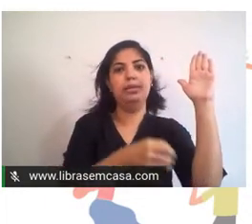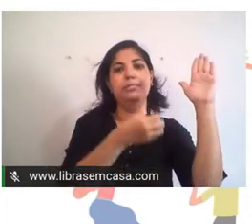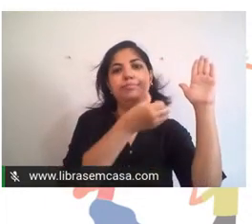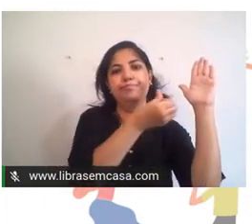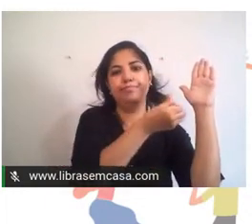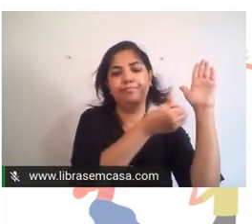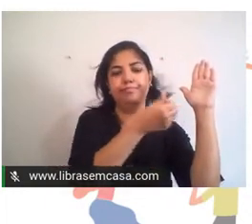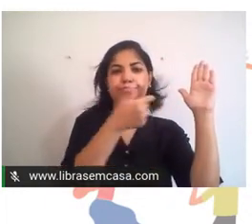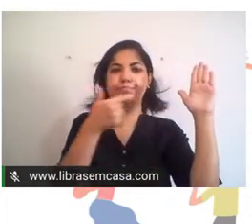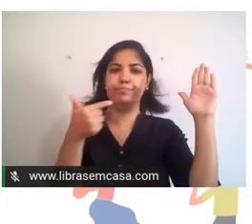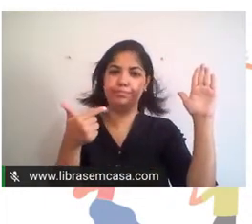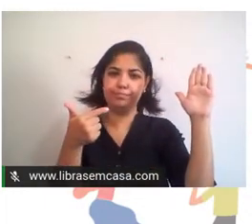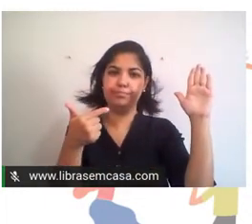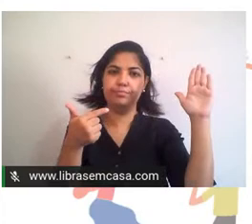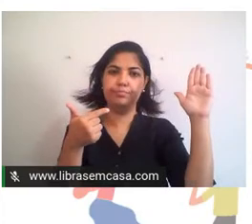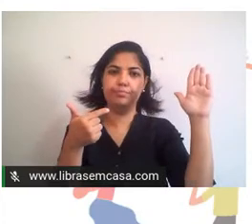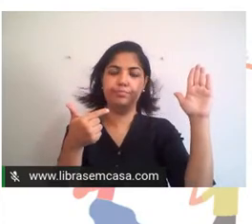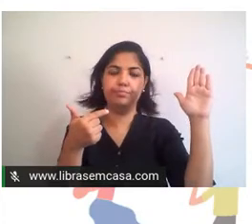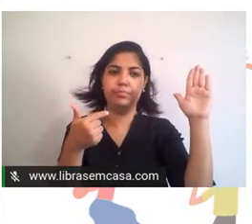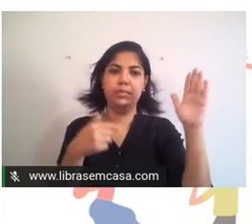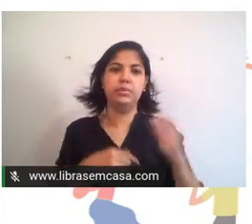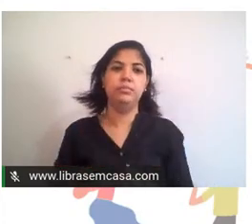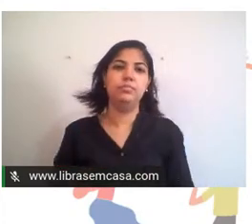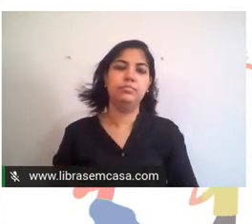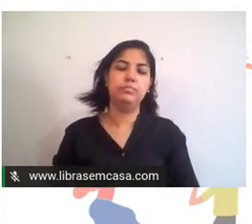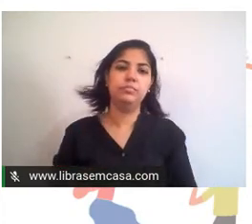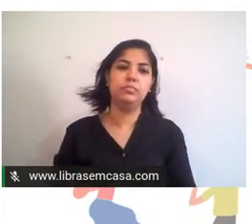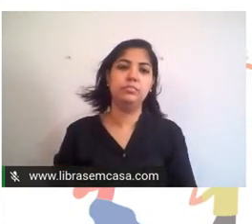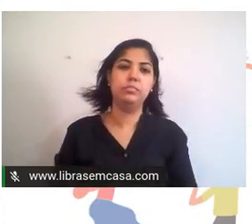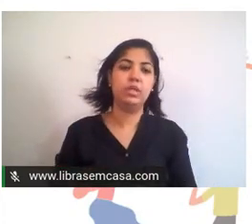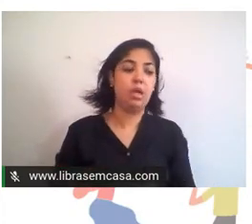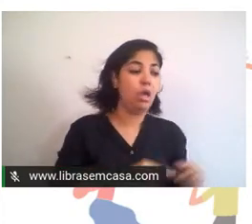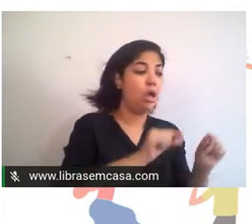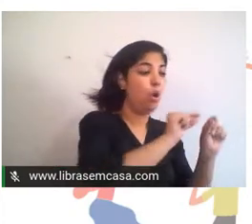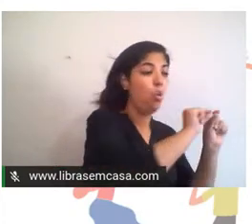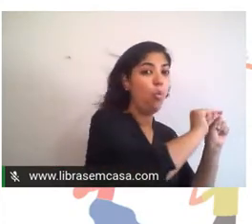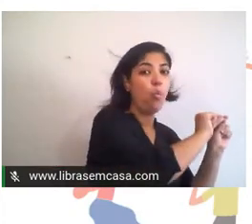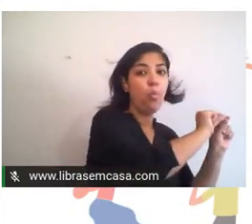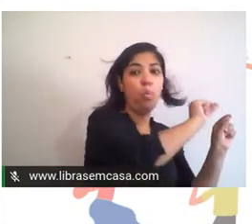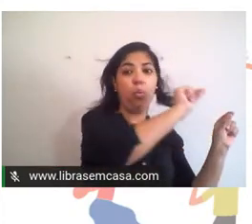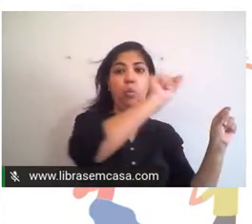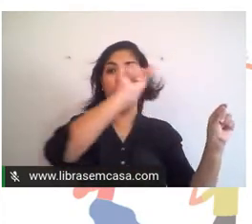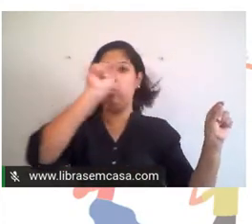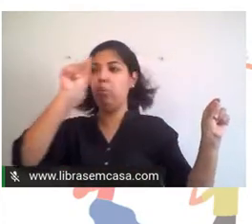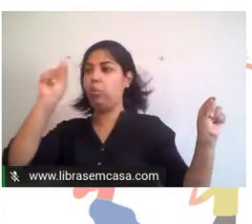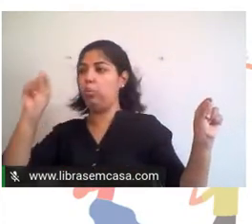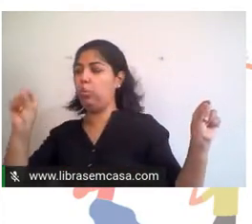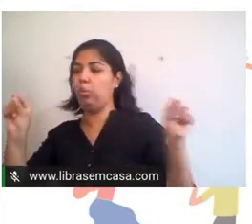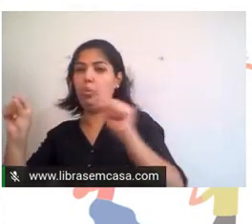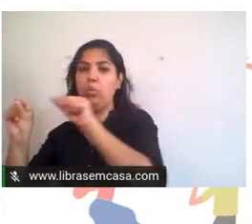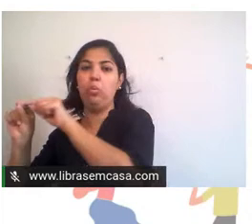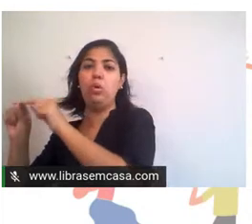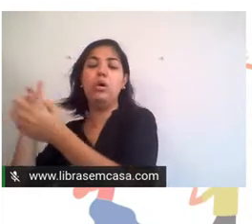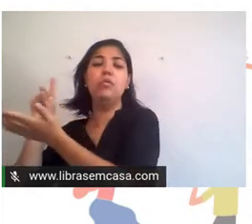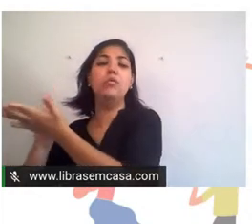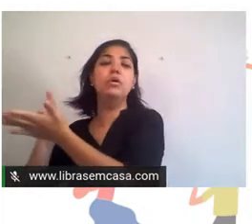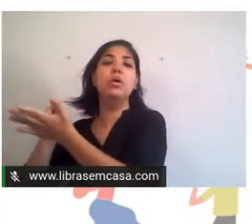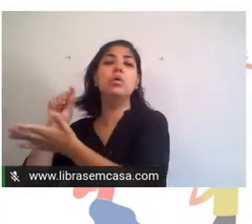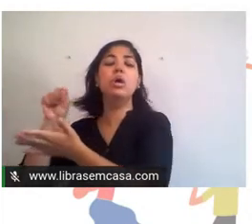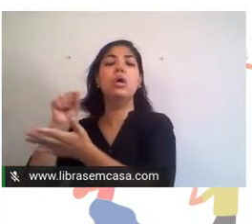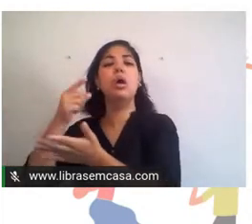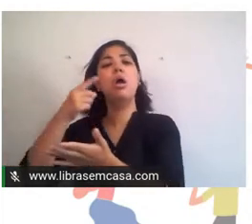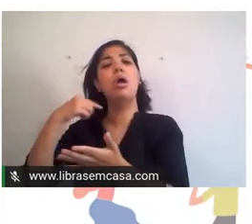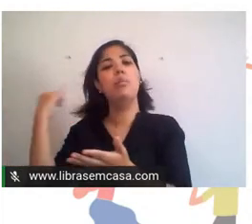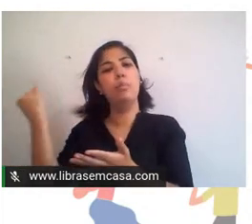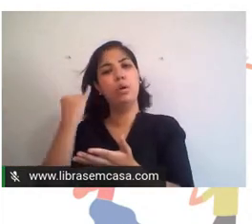62ª. Né? E qual que é o outro extremo dessa realidade? E é importante a gente pensar, considerando